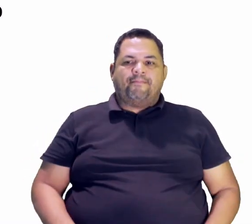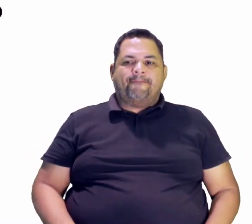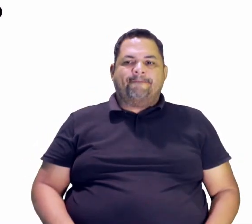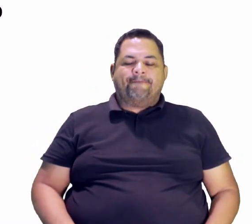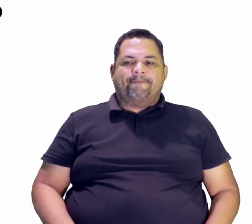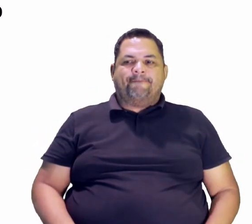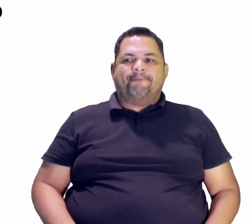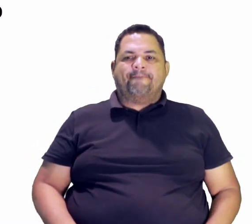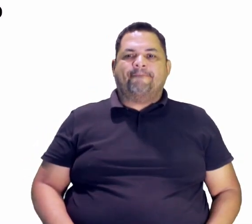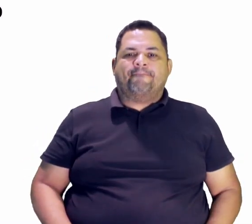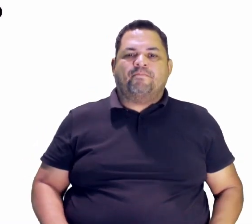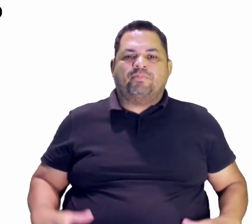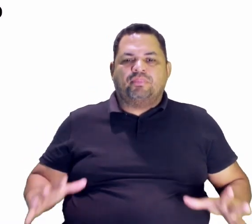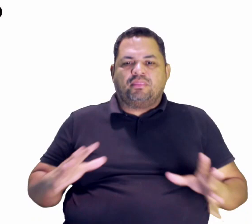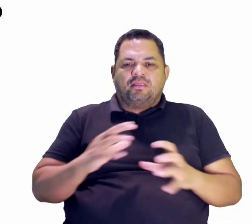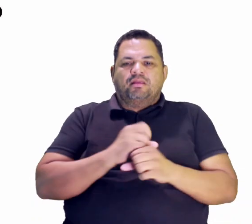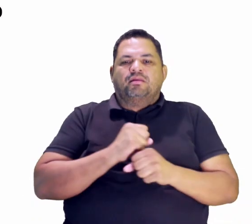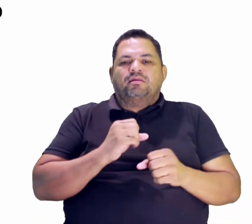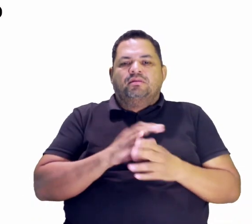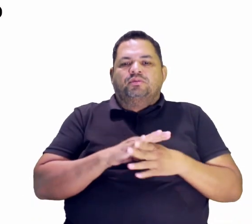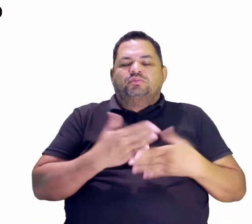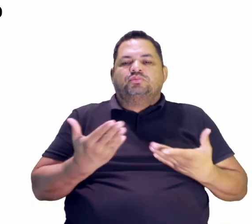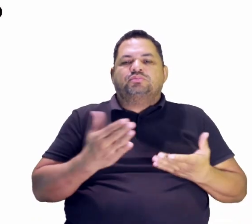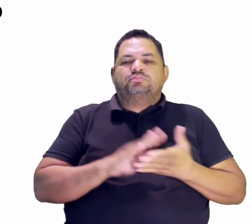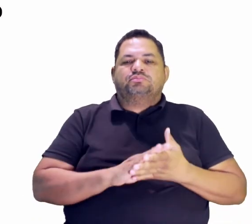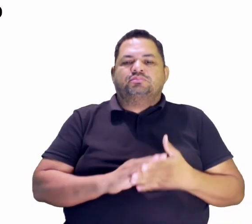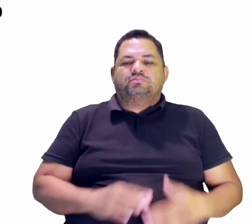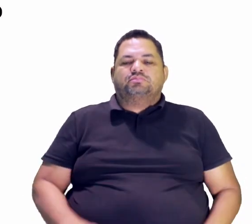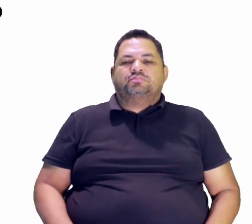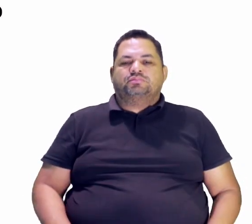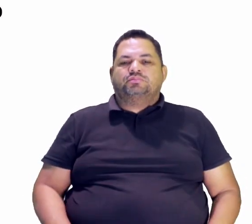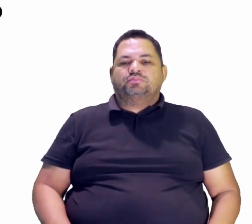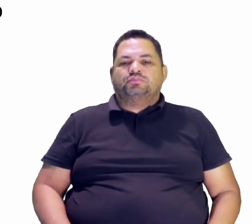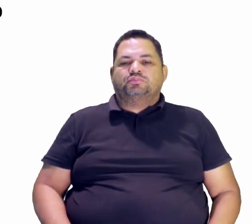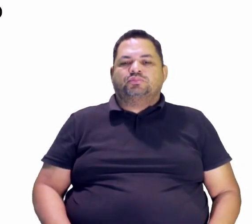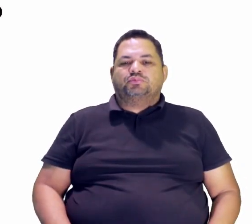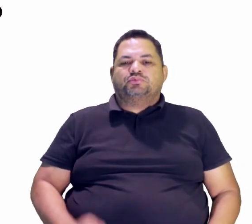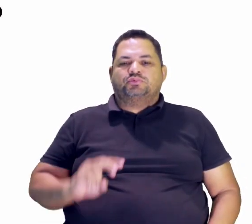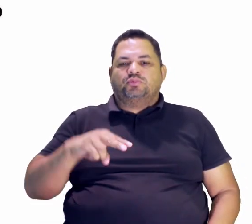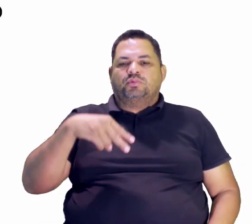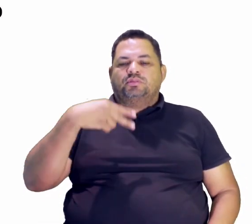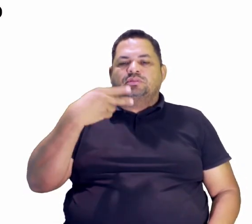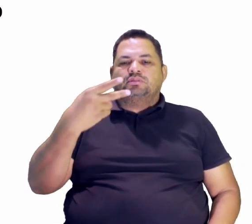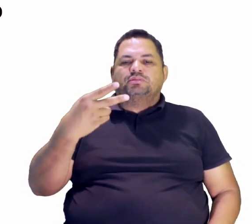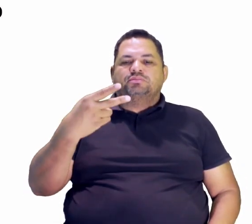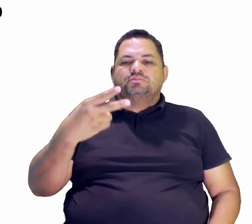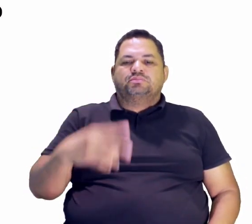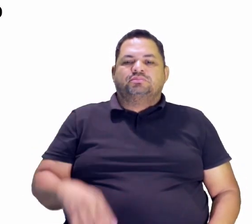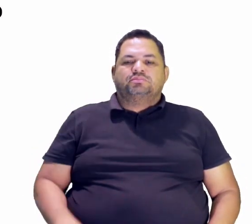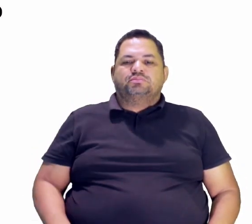né? A soma dos quadrados dos catetos é igual ao quadrado da hipotenusa.